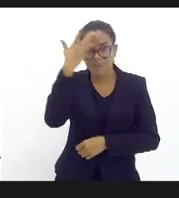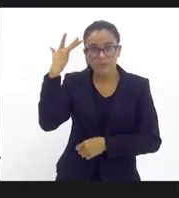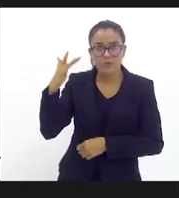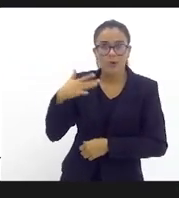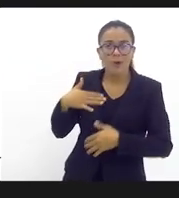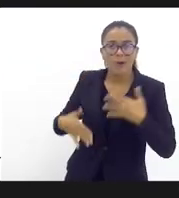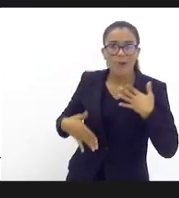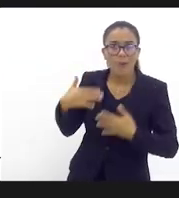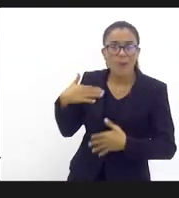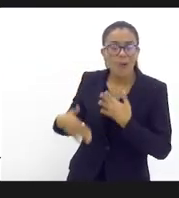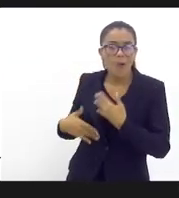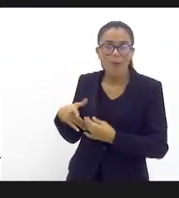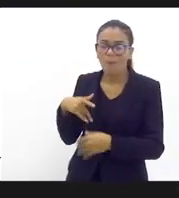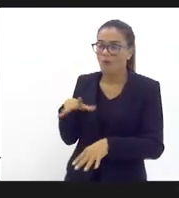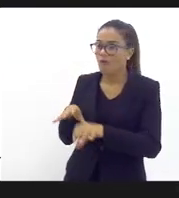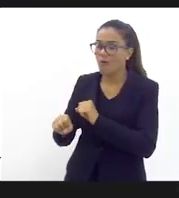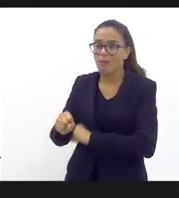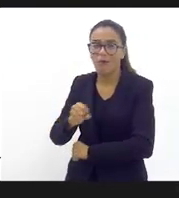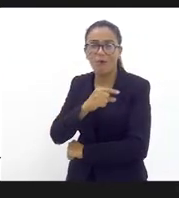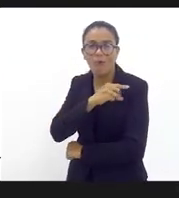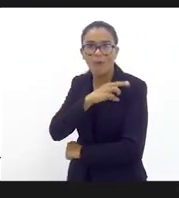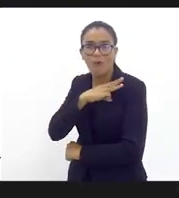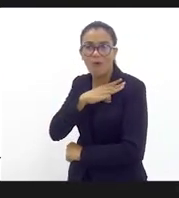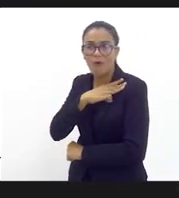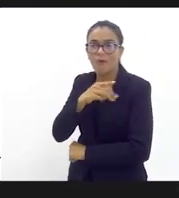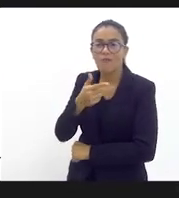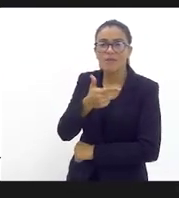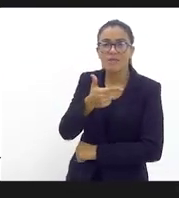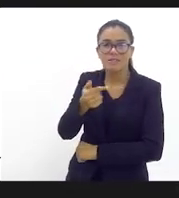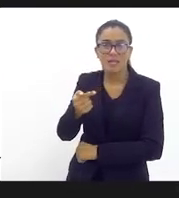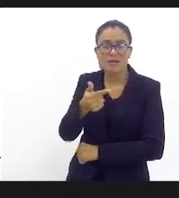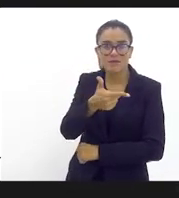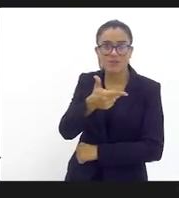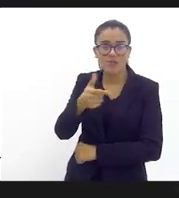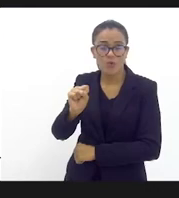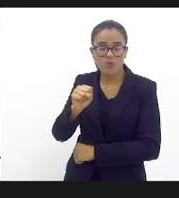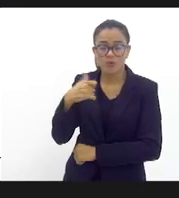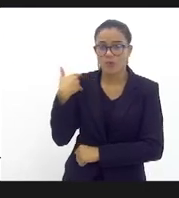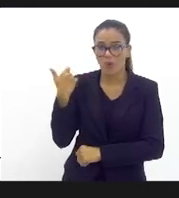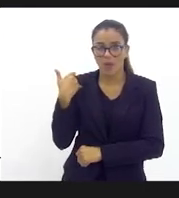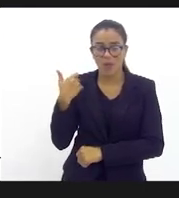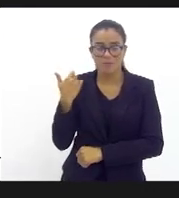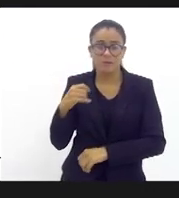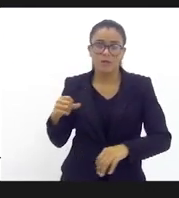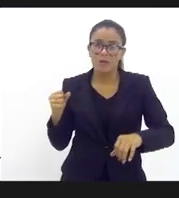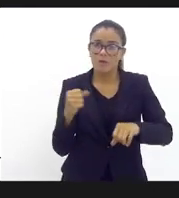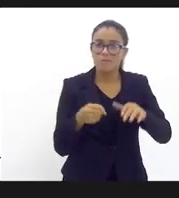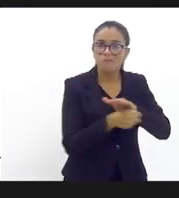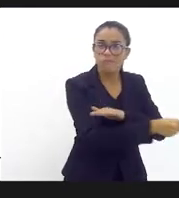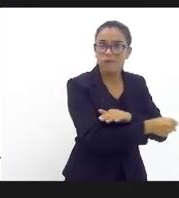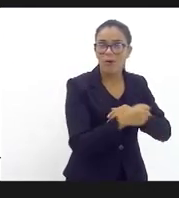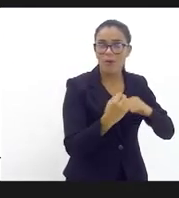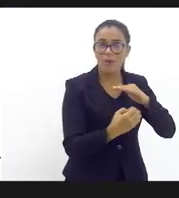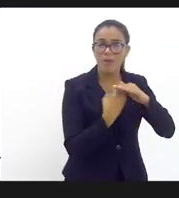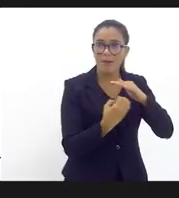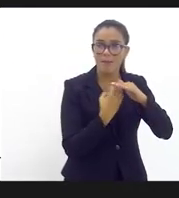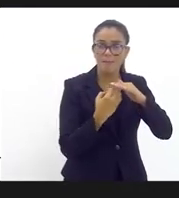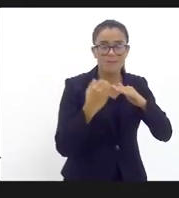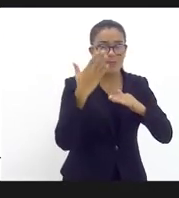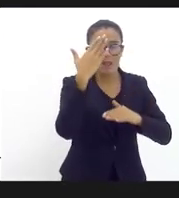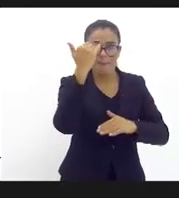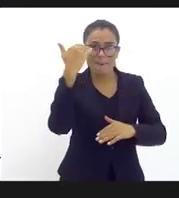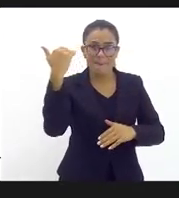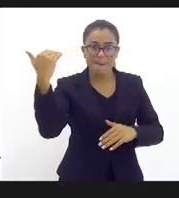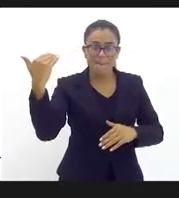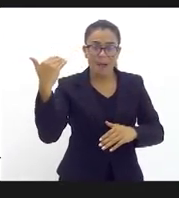que acabou de terminar o ensino médio, vamos supor, com 27, 28 anos, e inserir ela dentro de um sistema de uma empresa, de uma startup extremamente